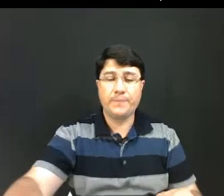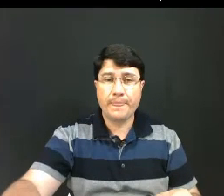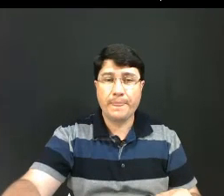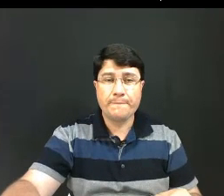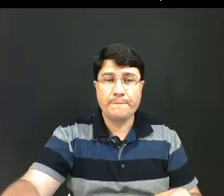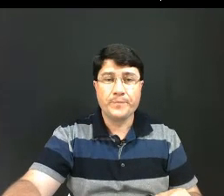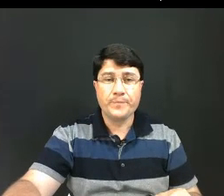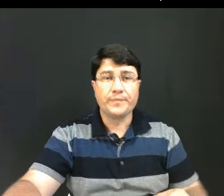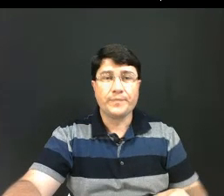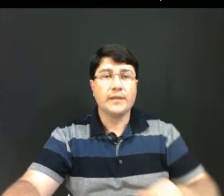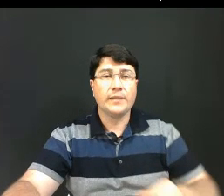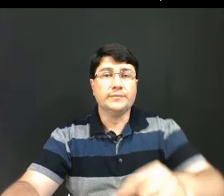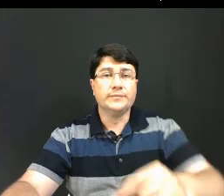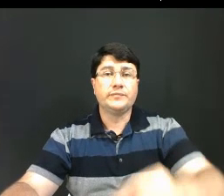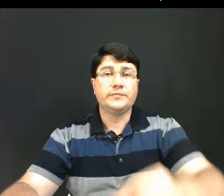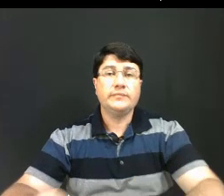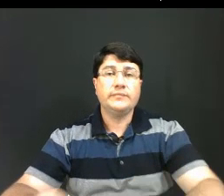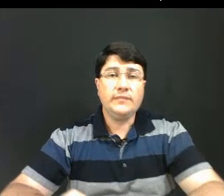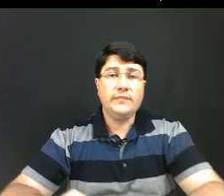vermelho.